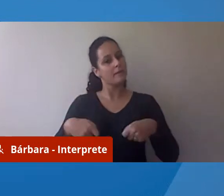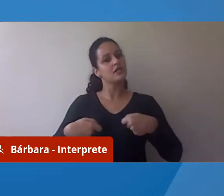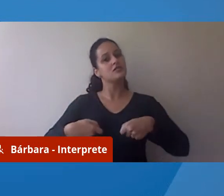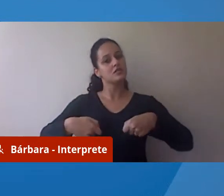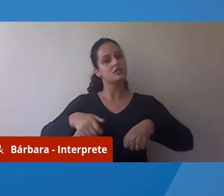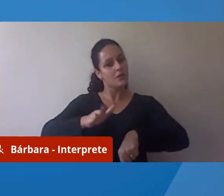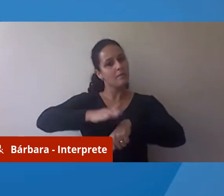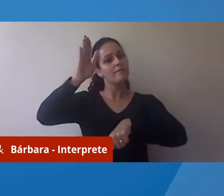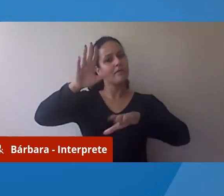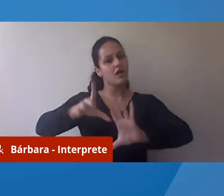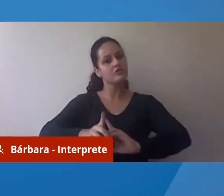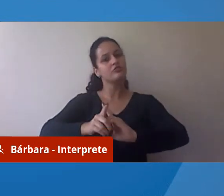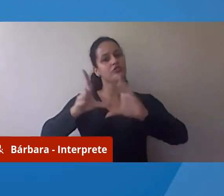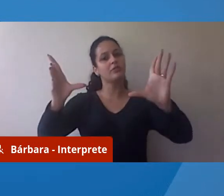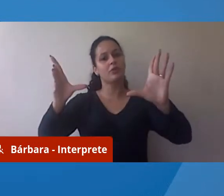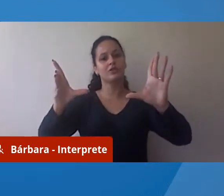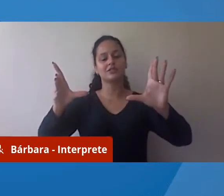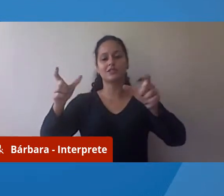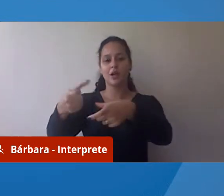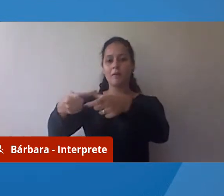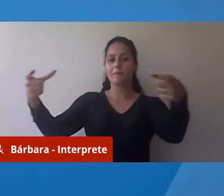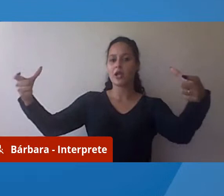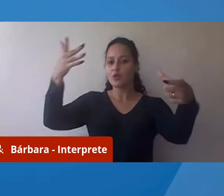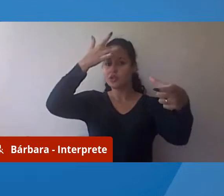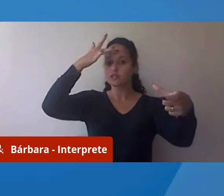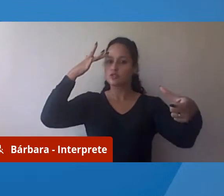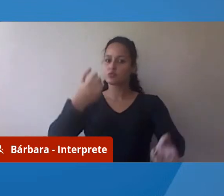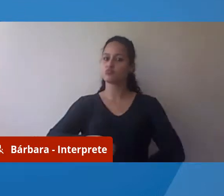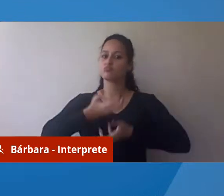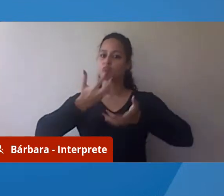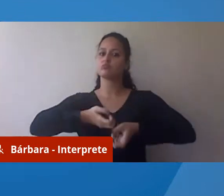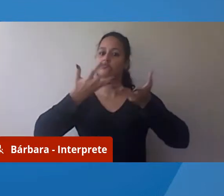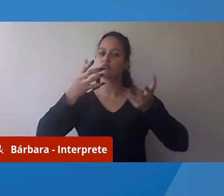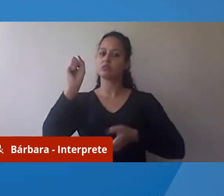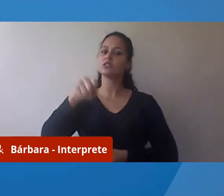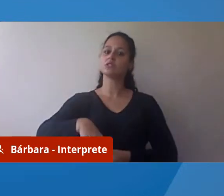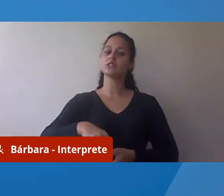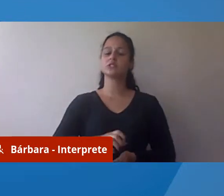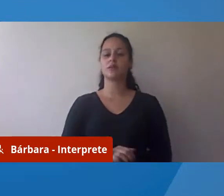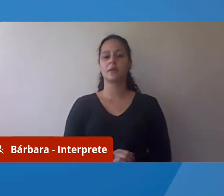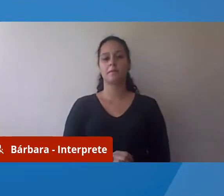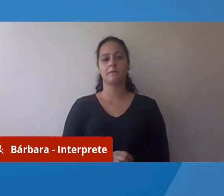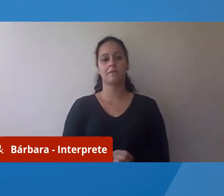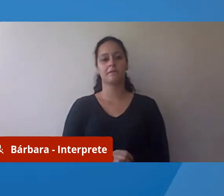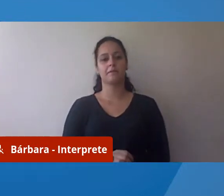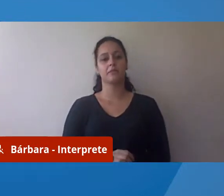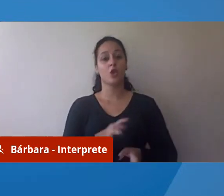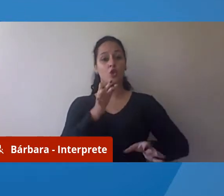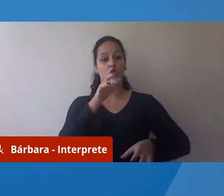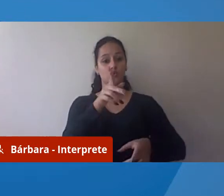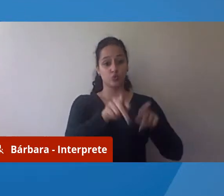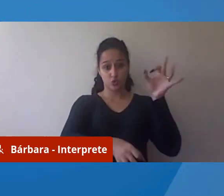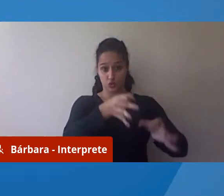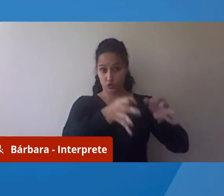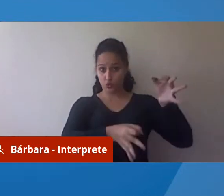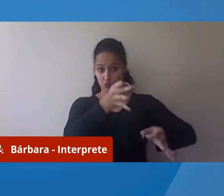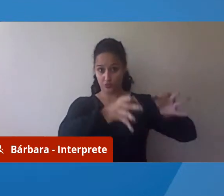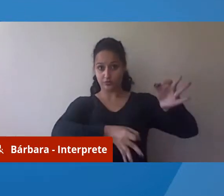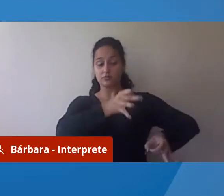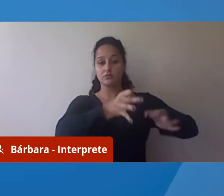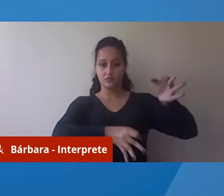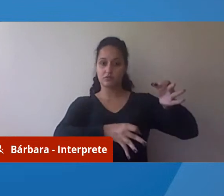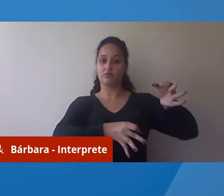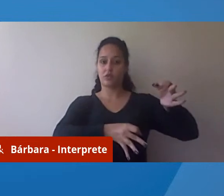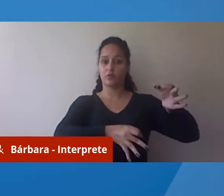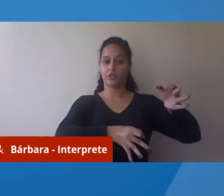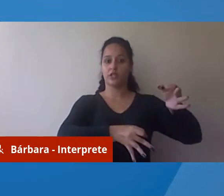pessoas falem e não menos. Democratizar o judiciário, fazer com que os juízes atendam os